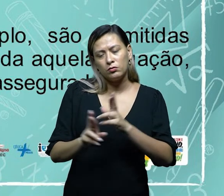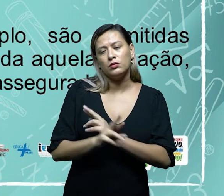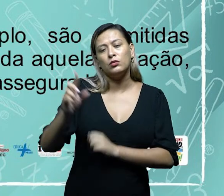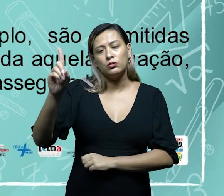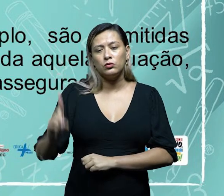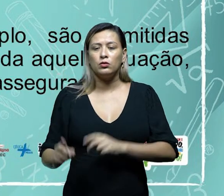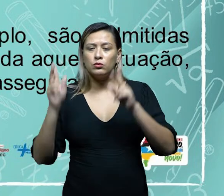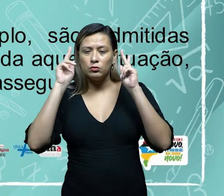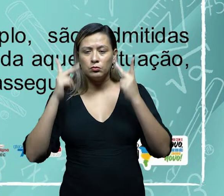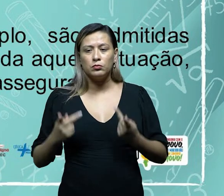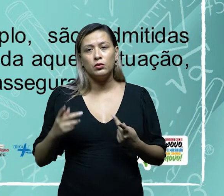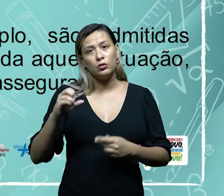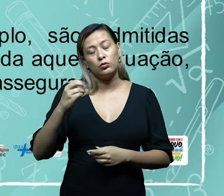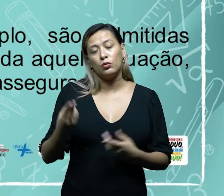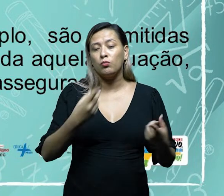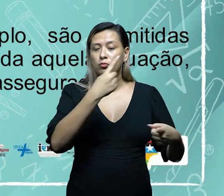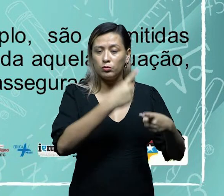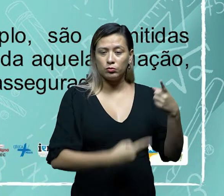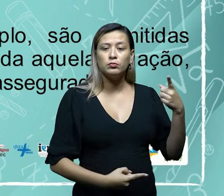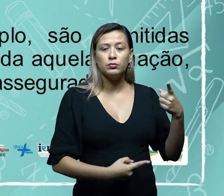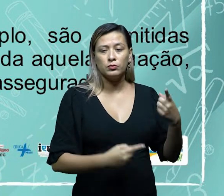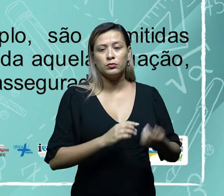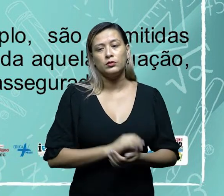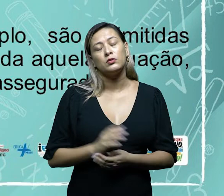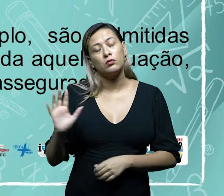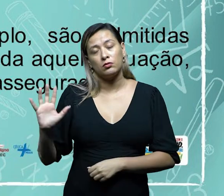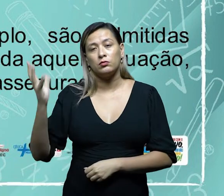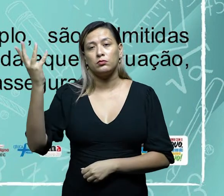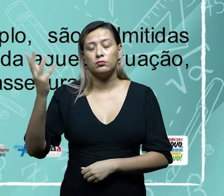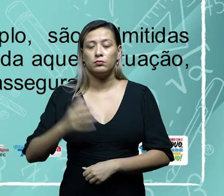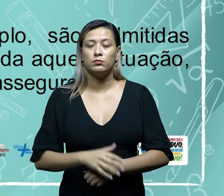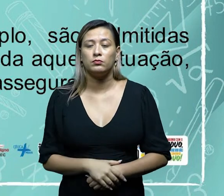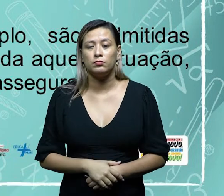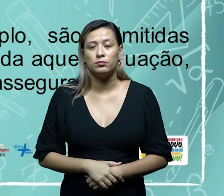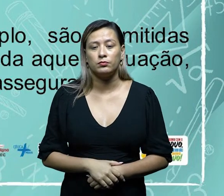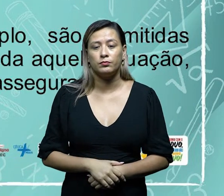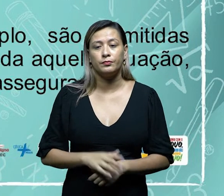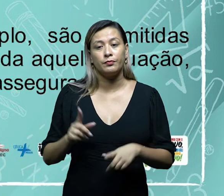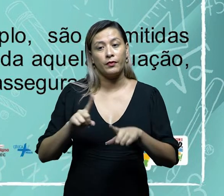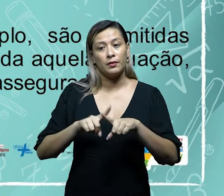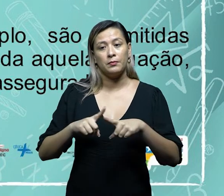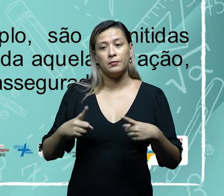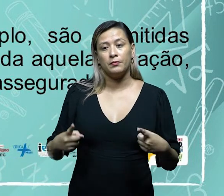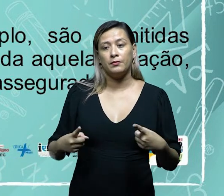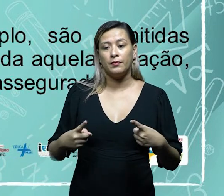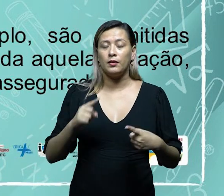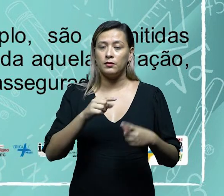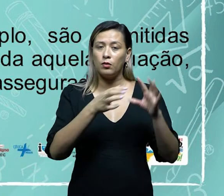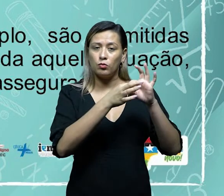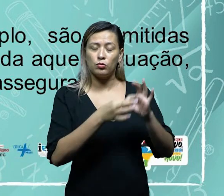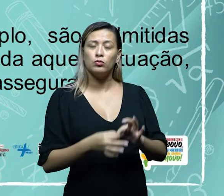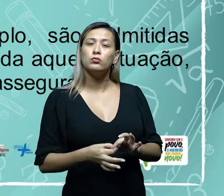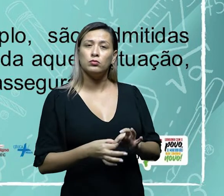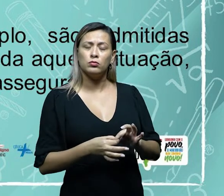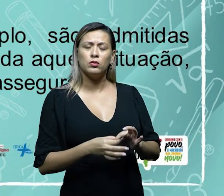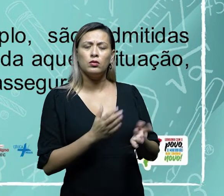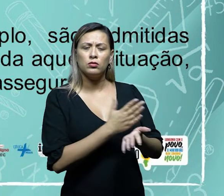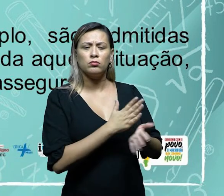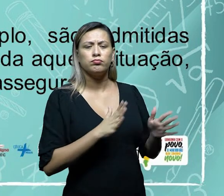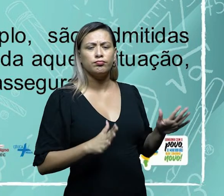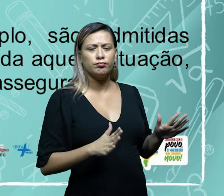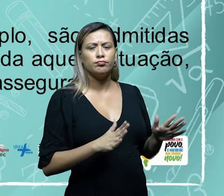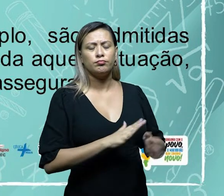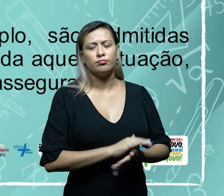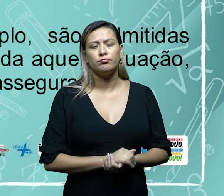ou restrições pontuais dos direitos humanos ocorrem, tá bom? Mas, findada aquela situação, de fato,